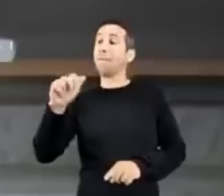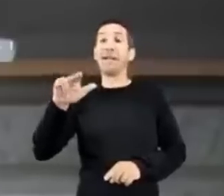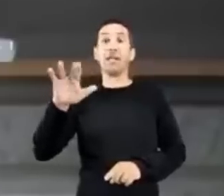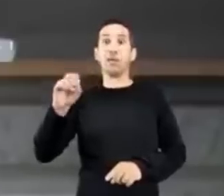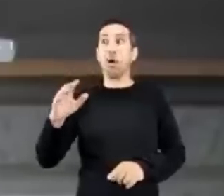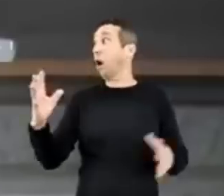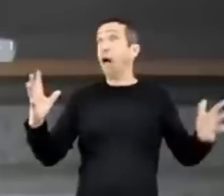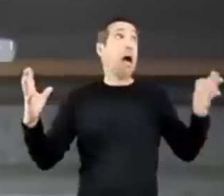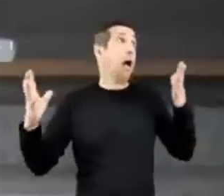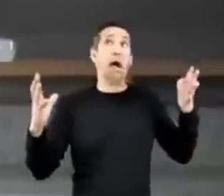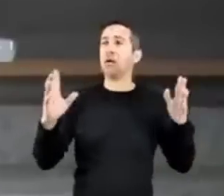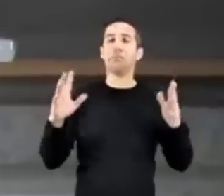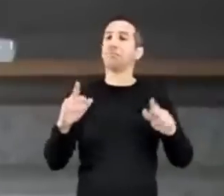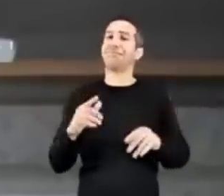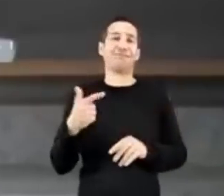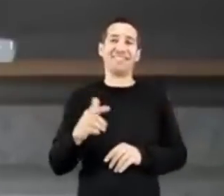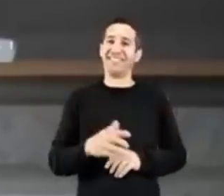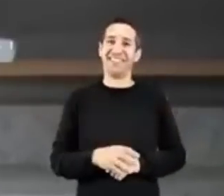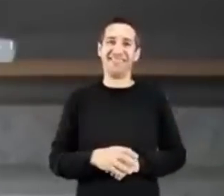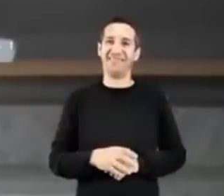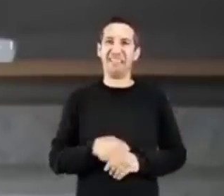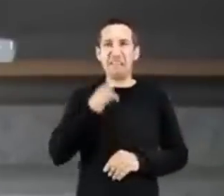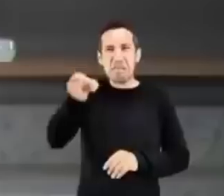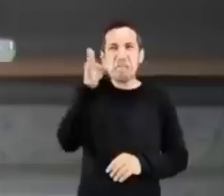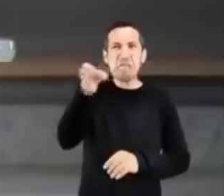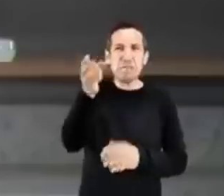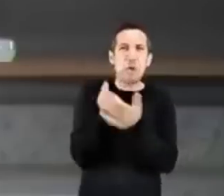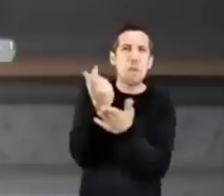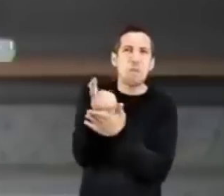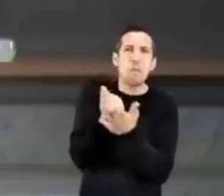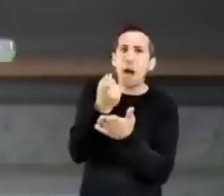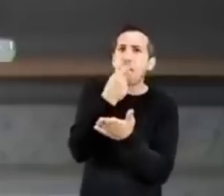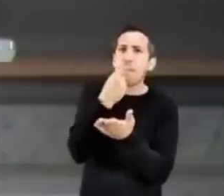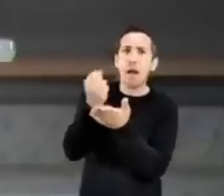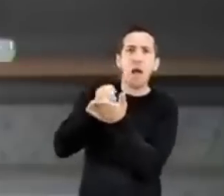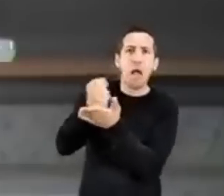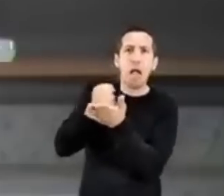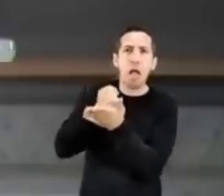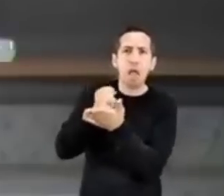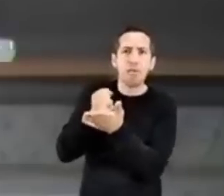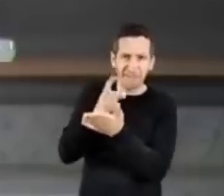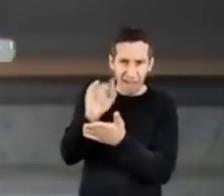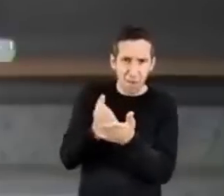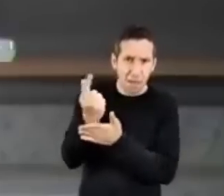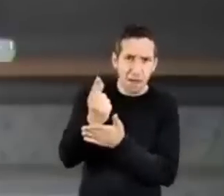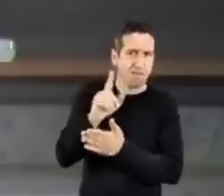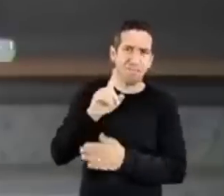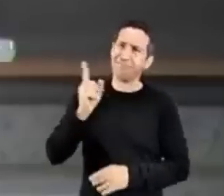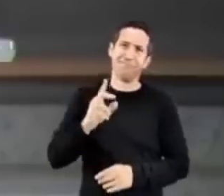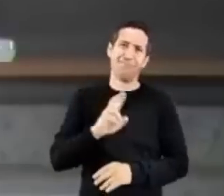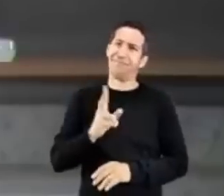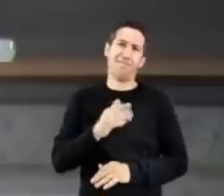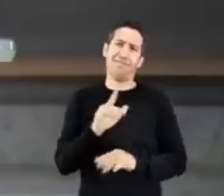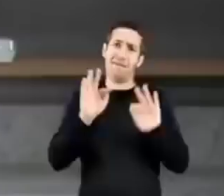eu nunca mais farmácia eu nunca mais remédios eu tomo